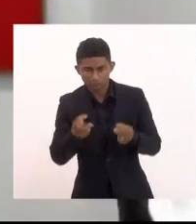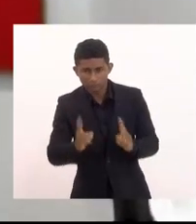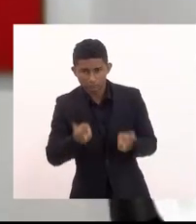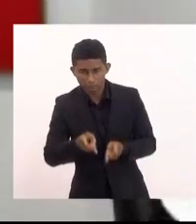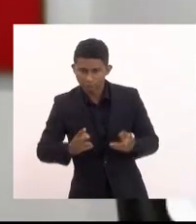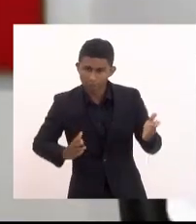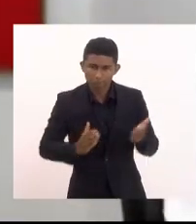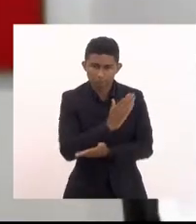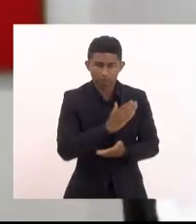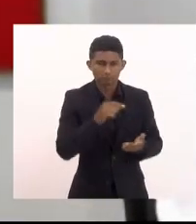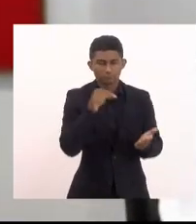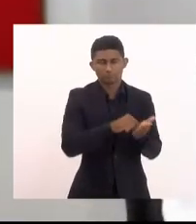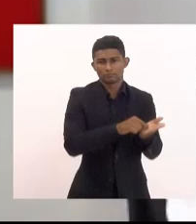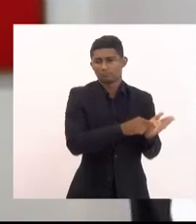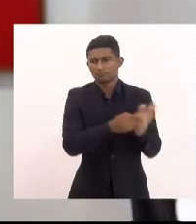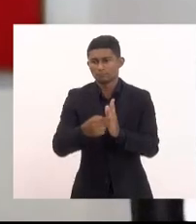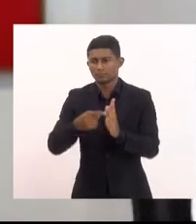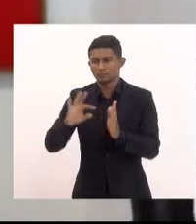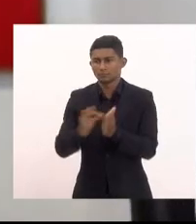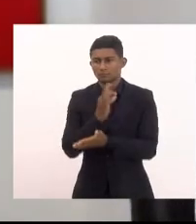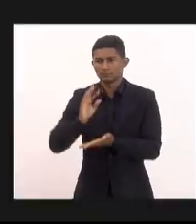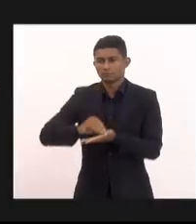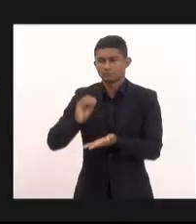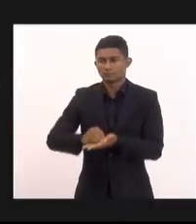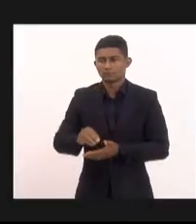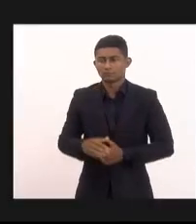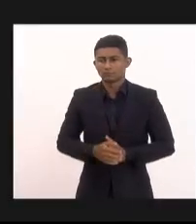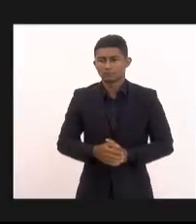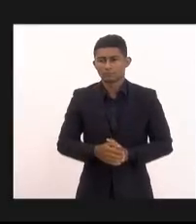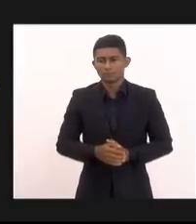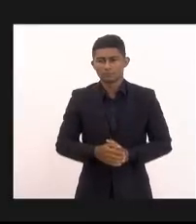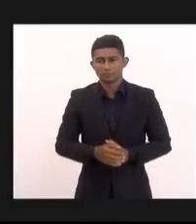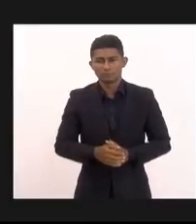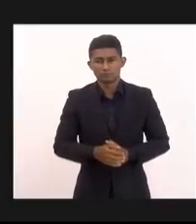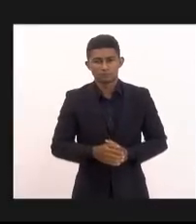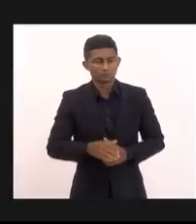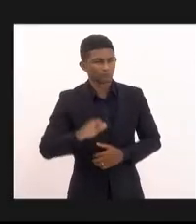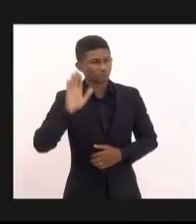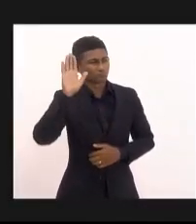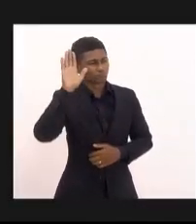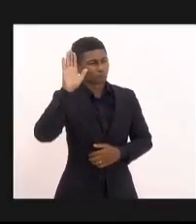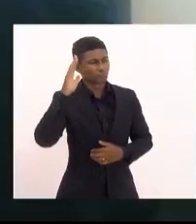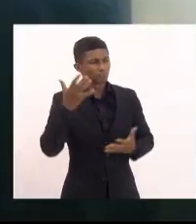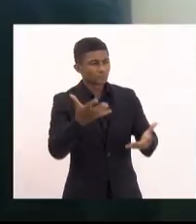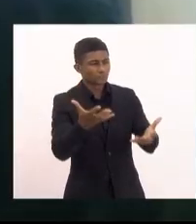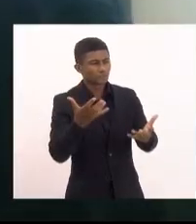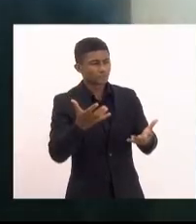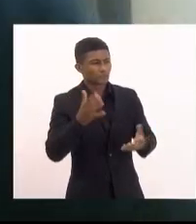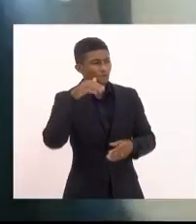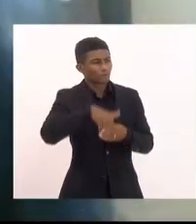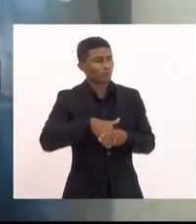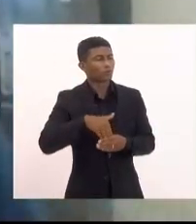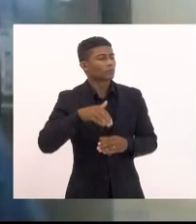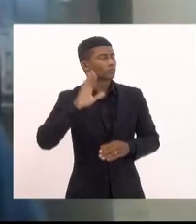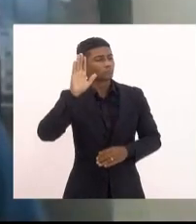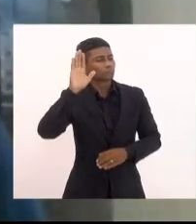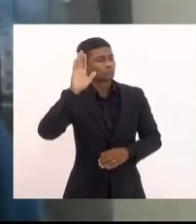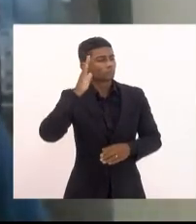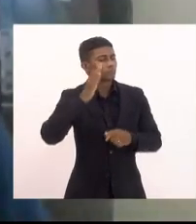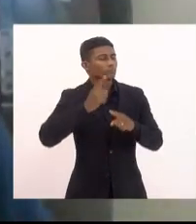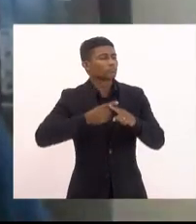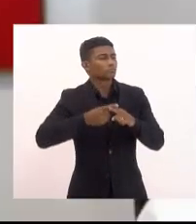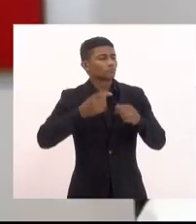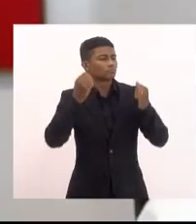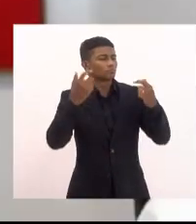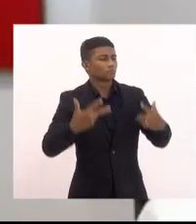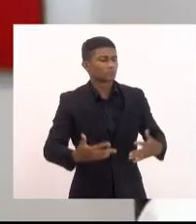estão aprovados, vai autógrafo. Presidente. Para a declaração, presidente, ao final. Para a declaração, presidente. Ao final.